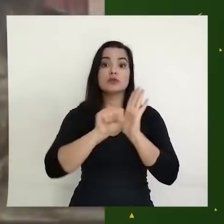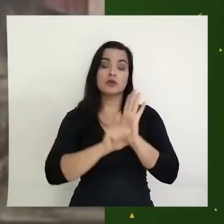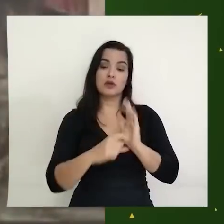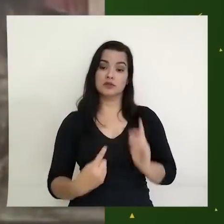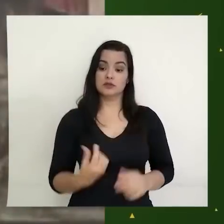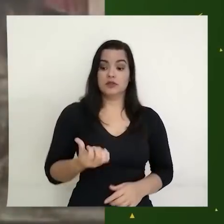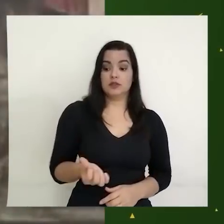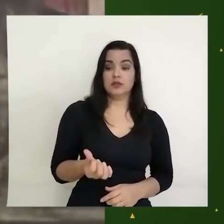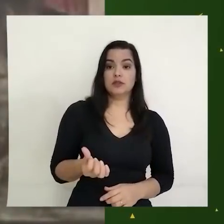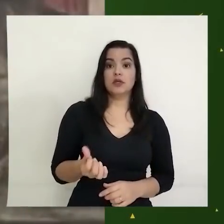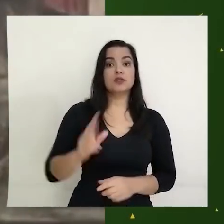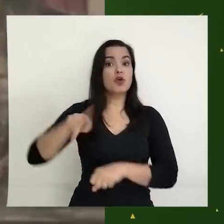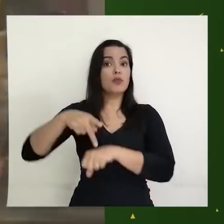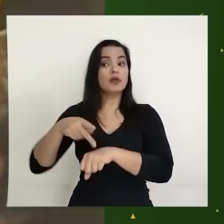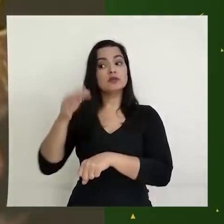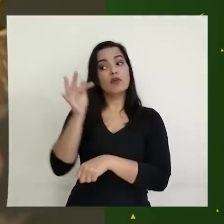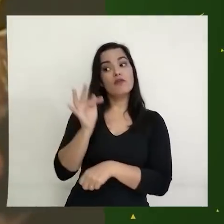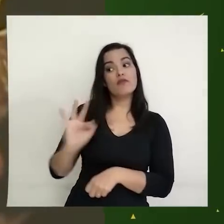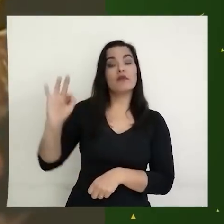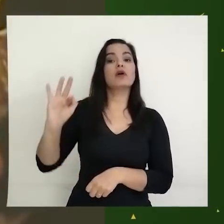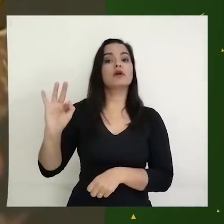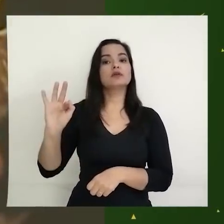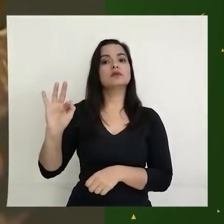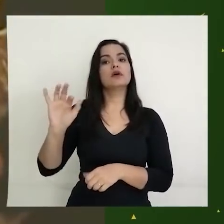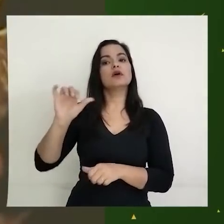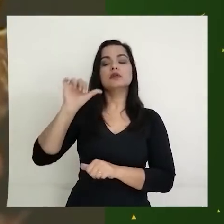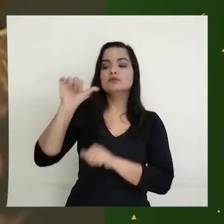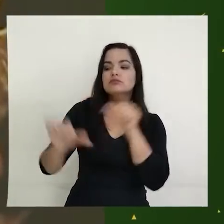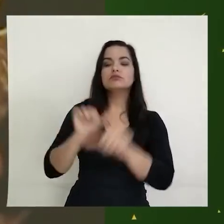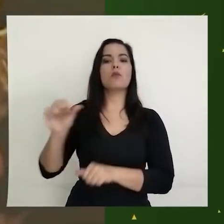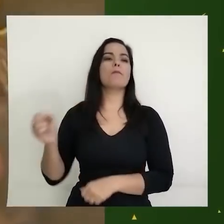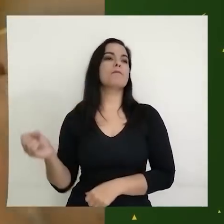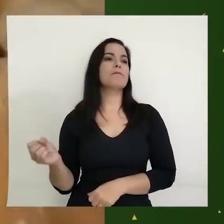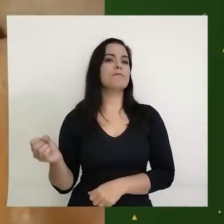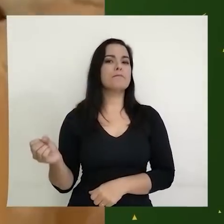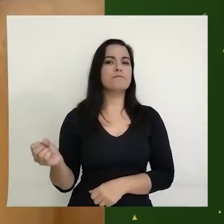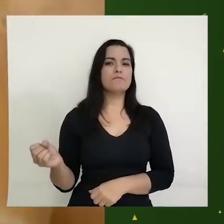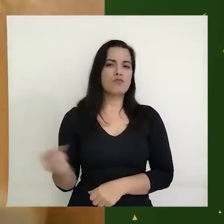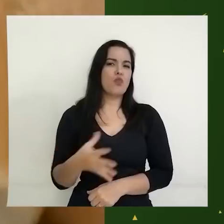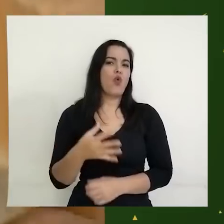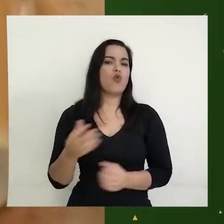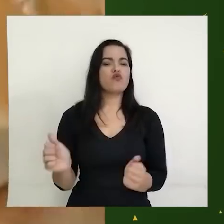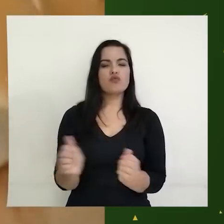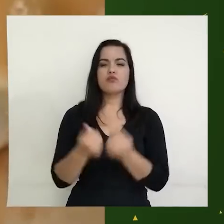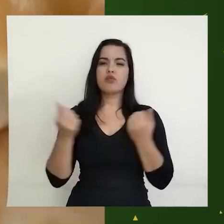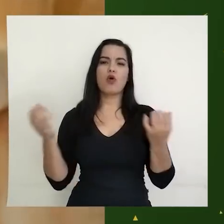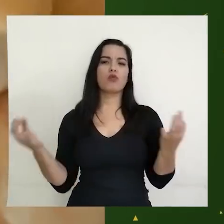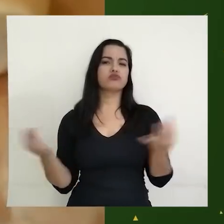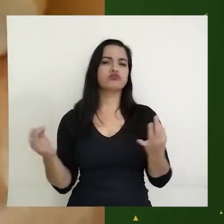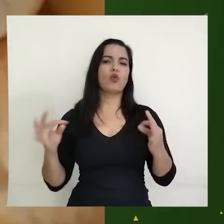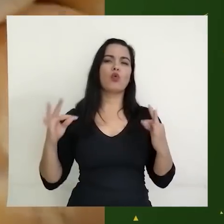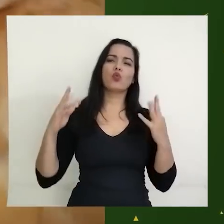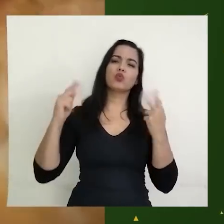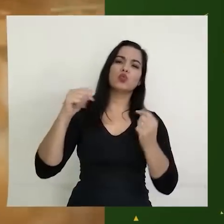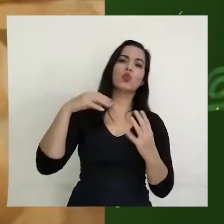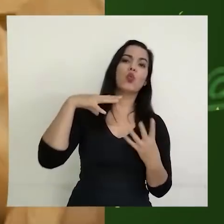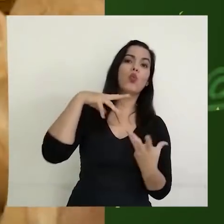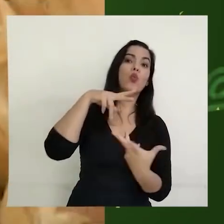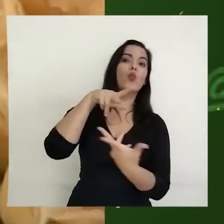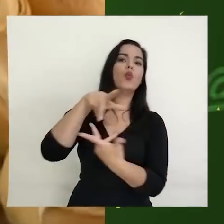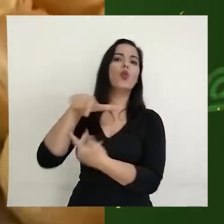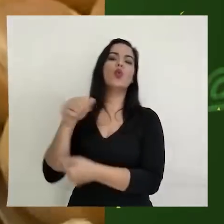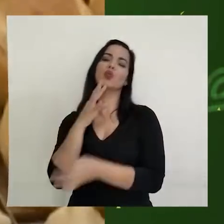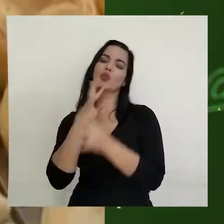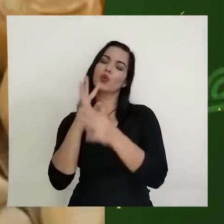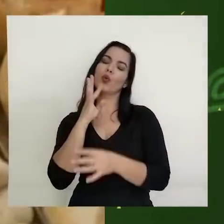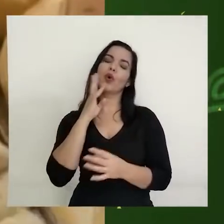modernizaram a fabricação dos pães e o pão virou uma mania mundial. Além de mim, o famoso pão francês, hoje